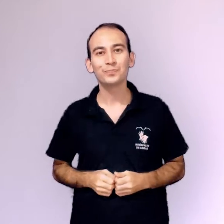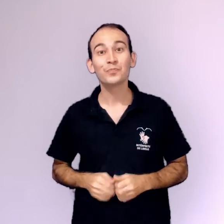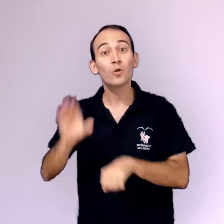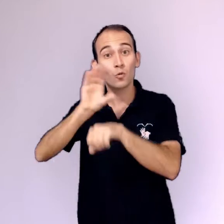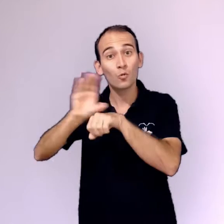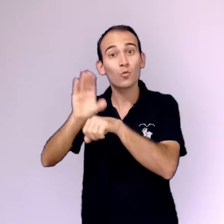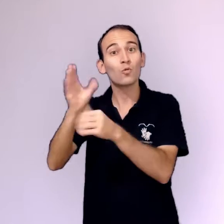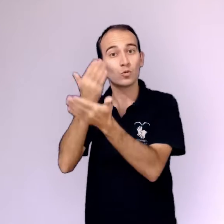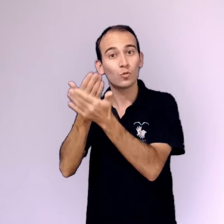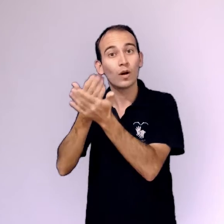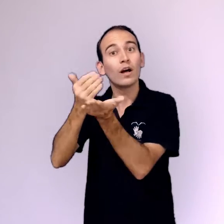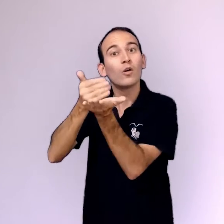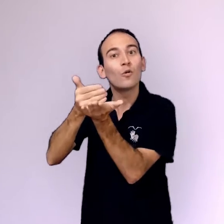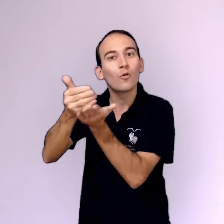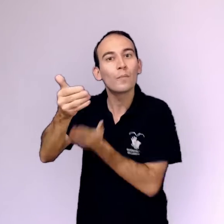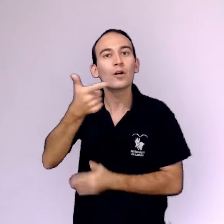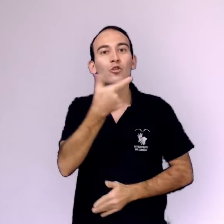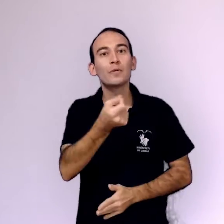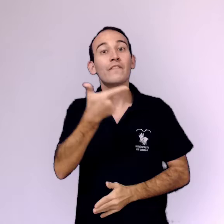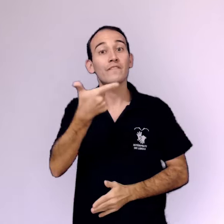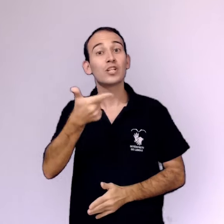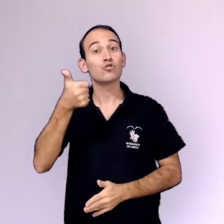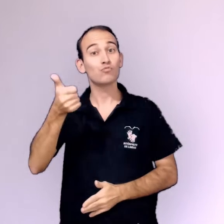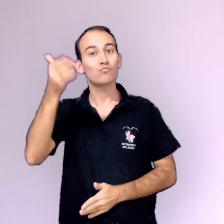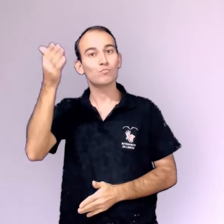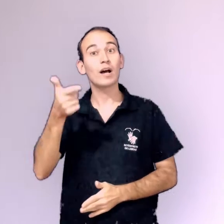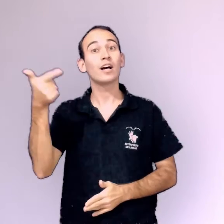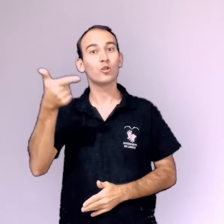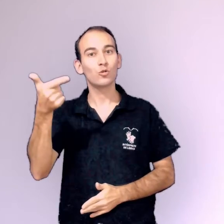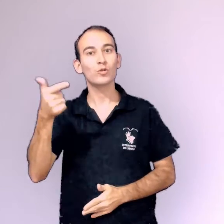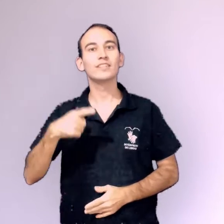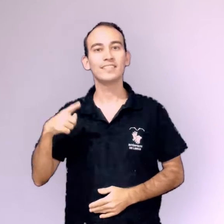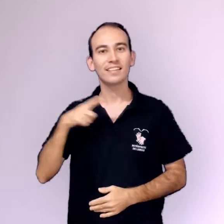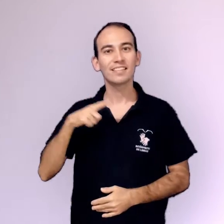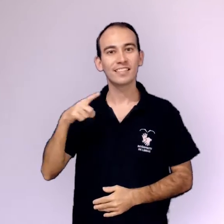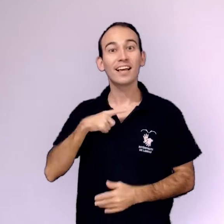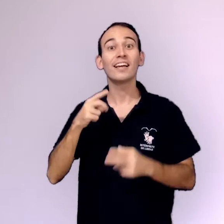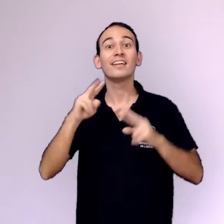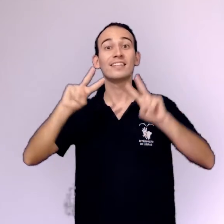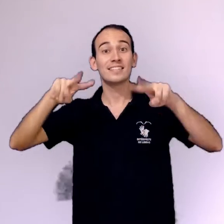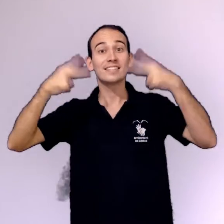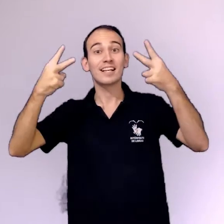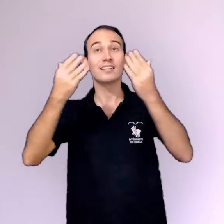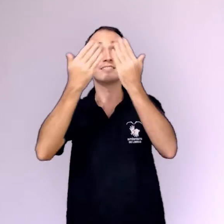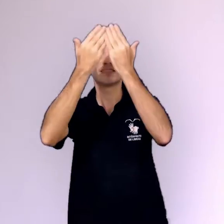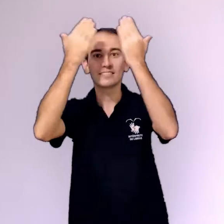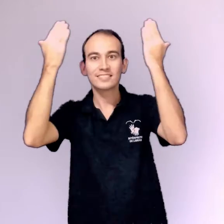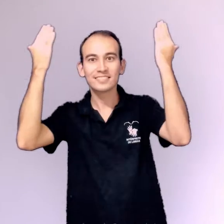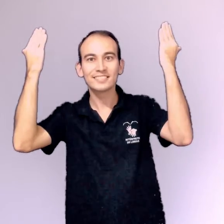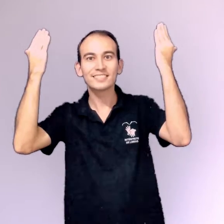no segundo semestre de 2021. Acesse o site